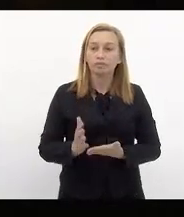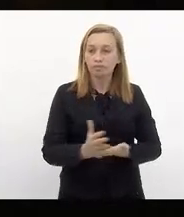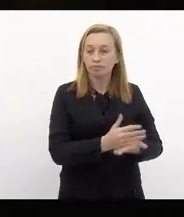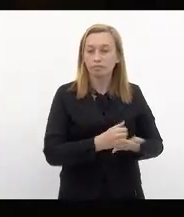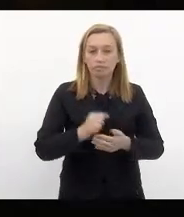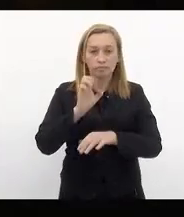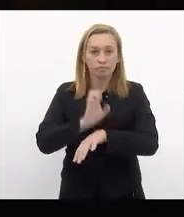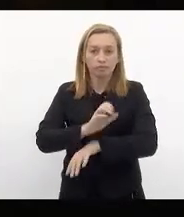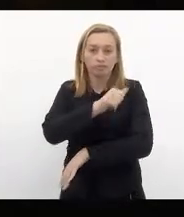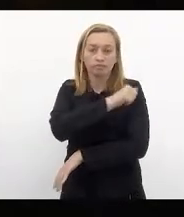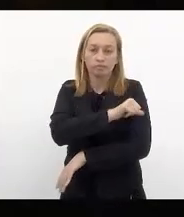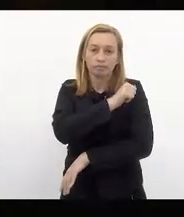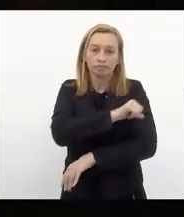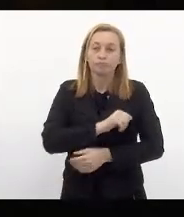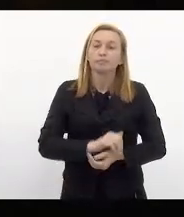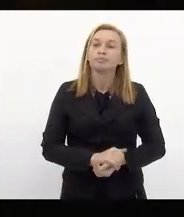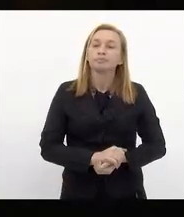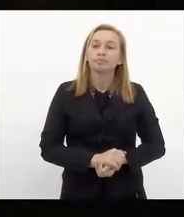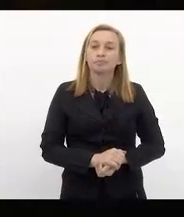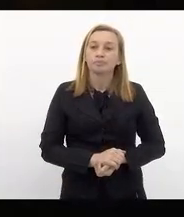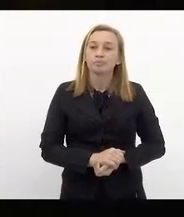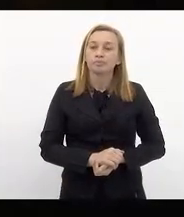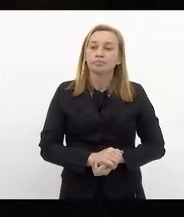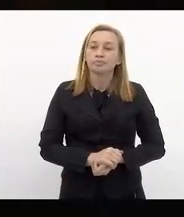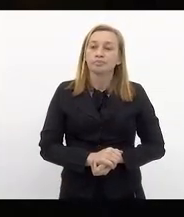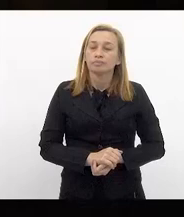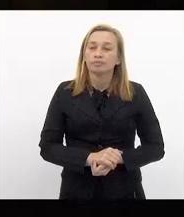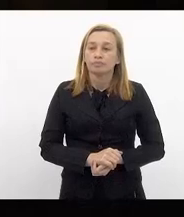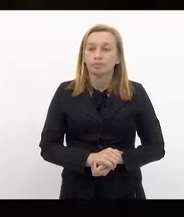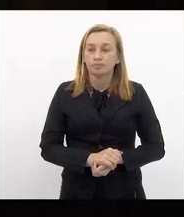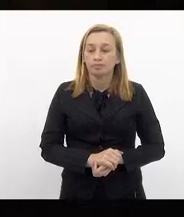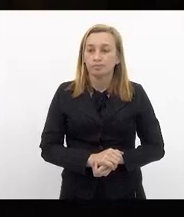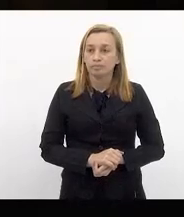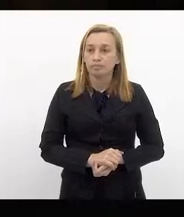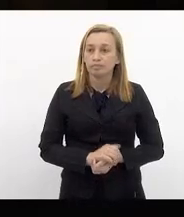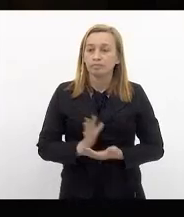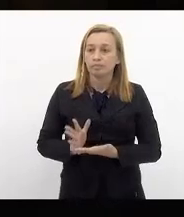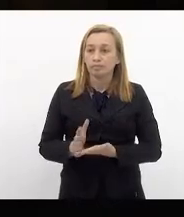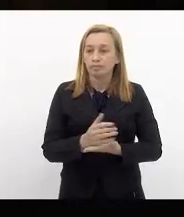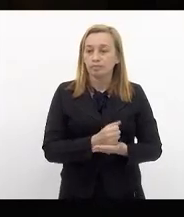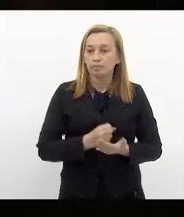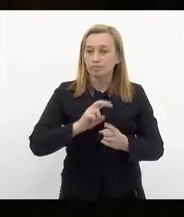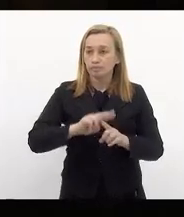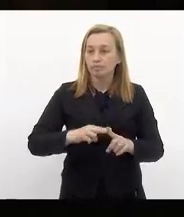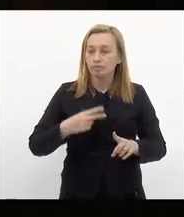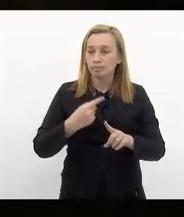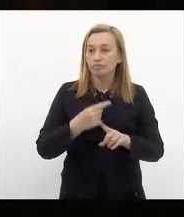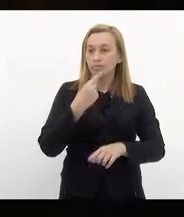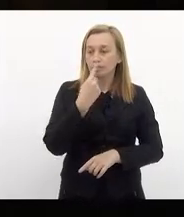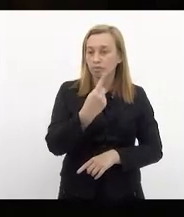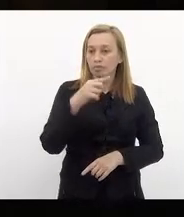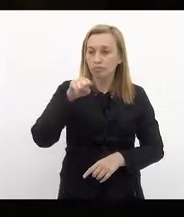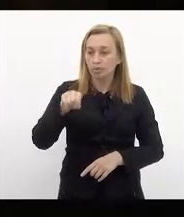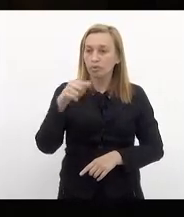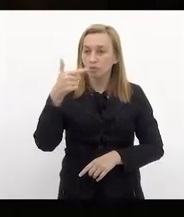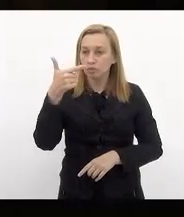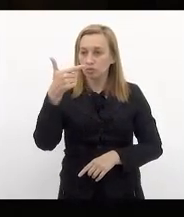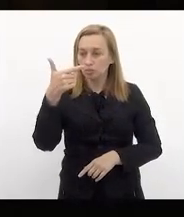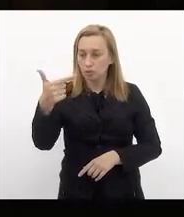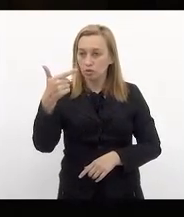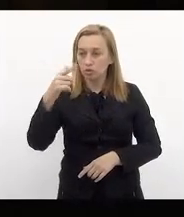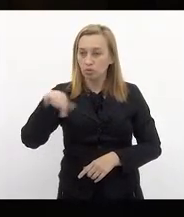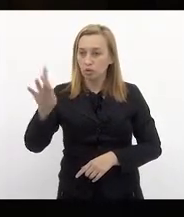do Estado do Rio de Janeiro. A arrecadação saltaria de 1,2 bilhões para 20